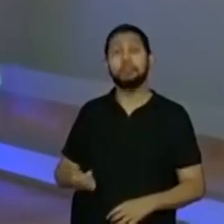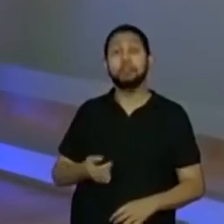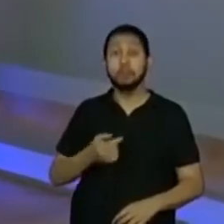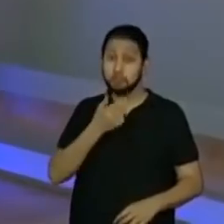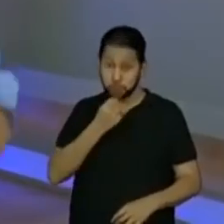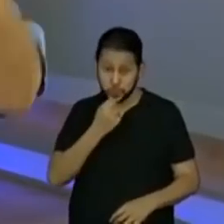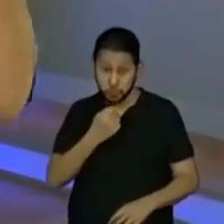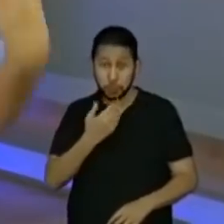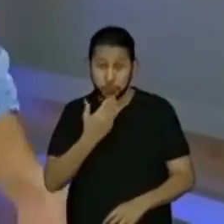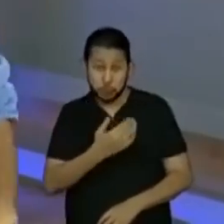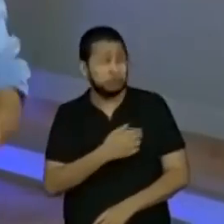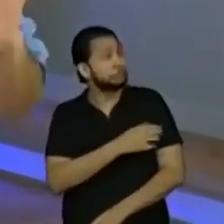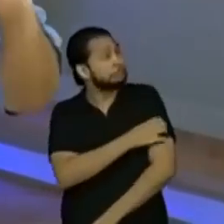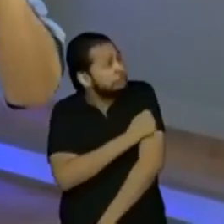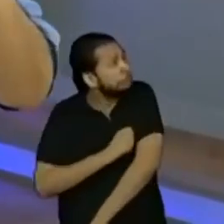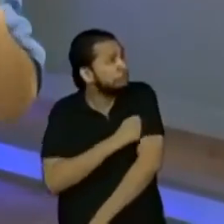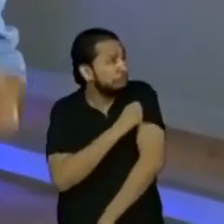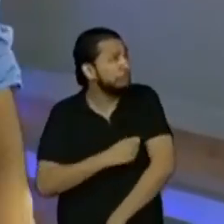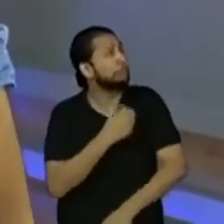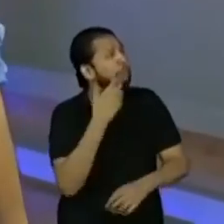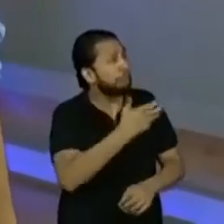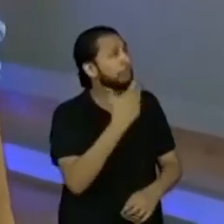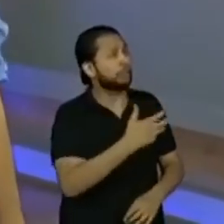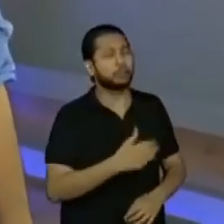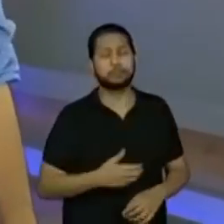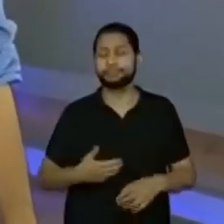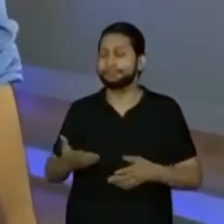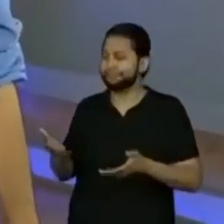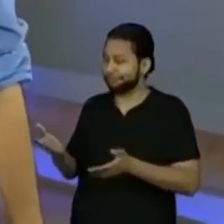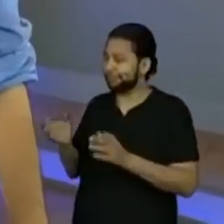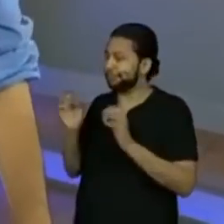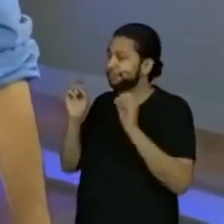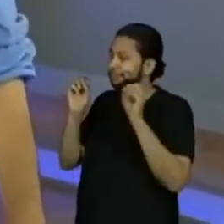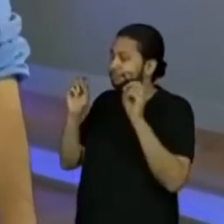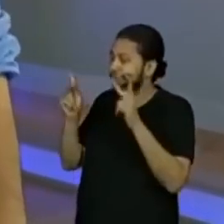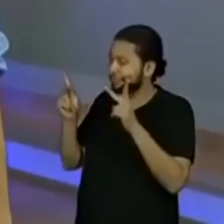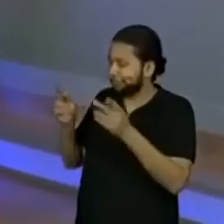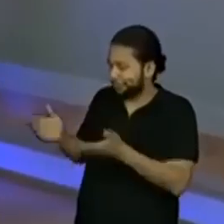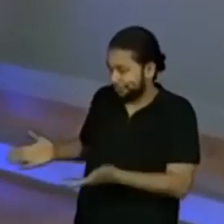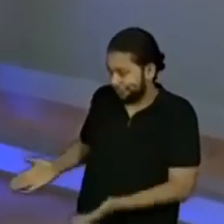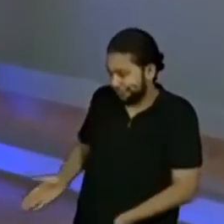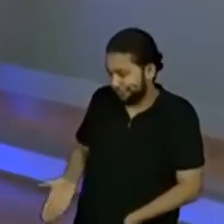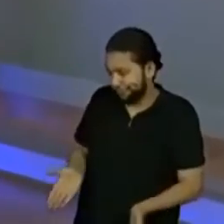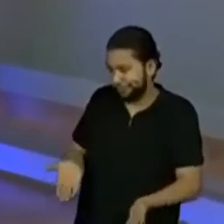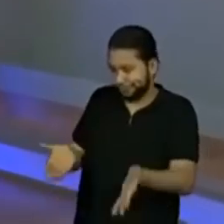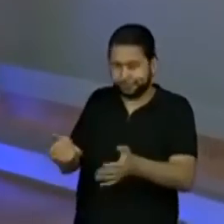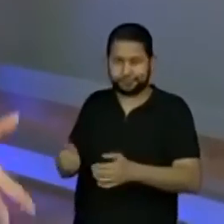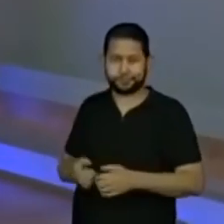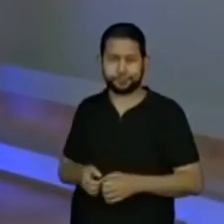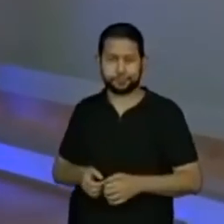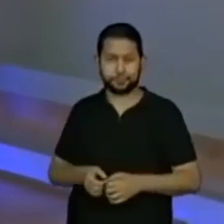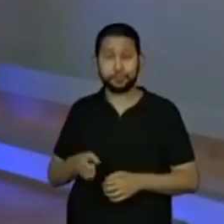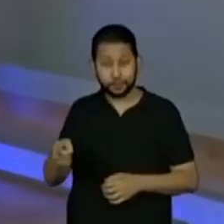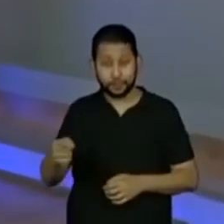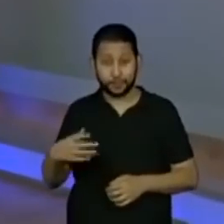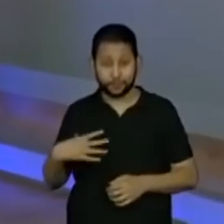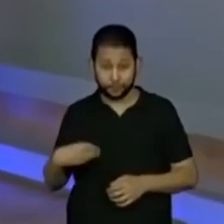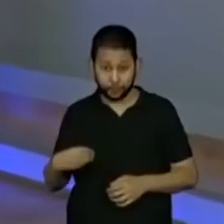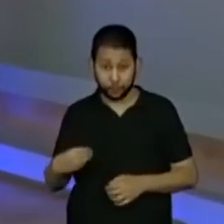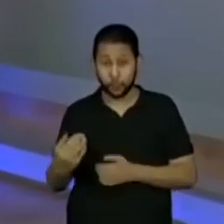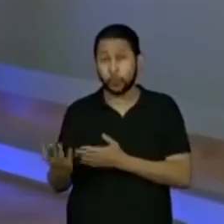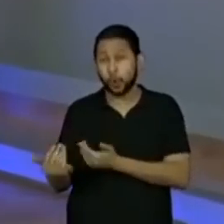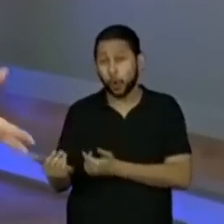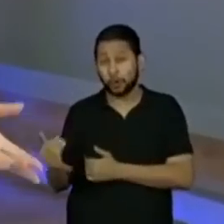insistia, deixa eu ir, deixa eu ir, deixa eu ir. Até que ele falou, tudo bem, você vai. E então, o filho mais novo